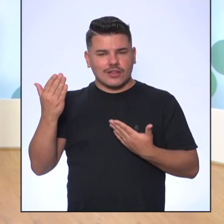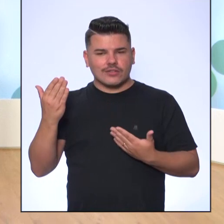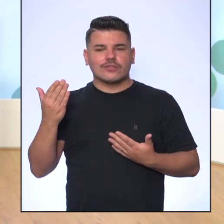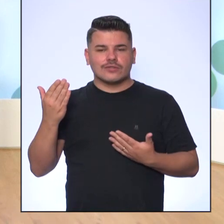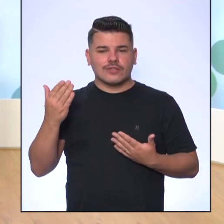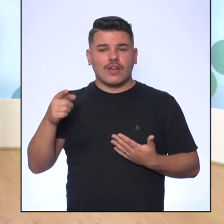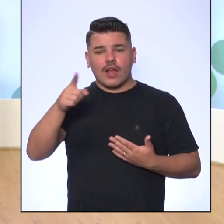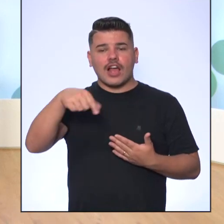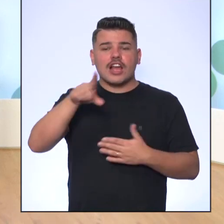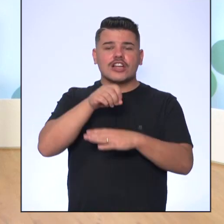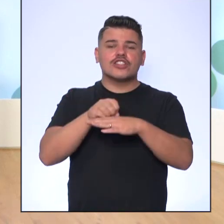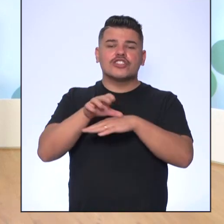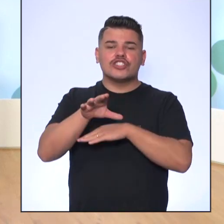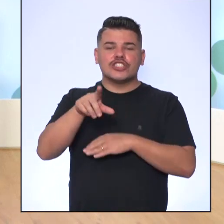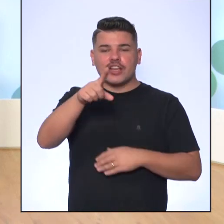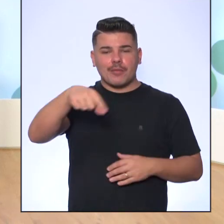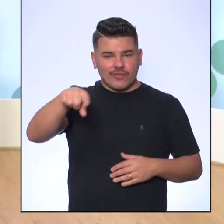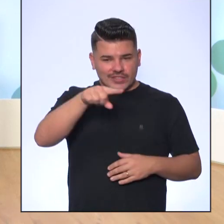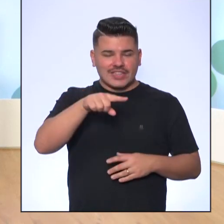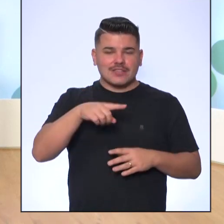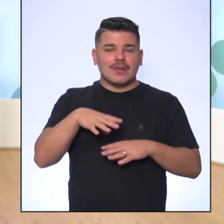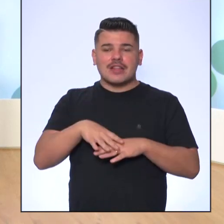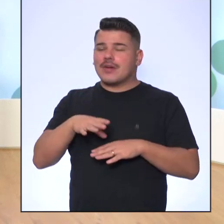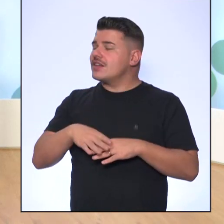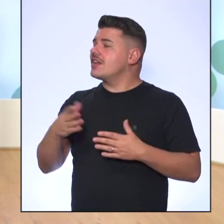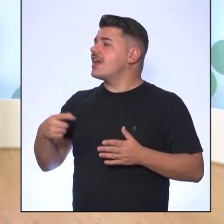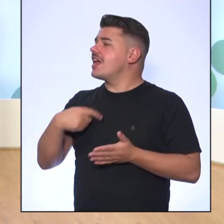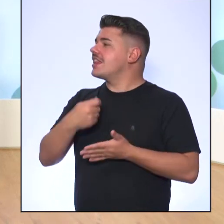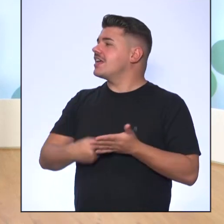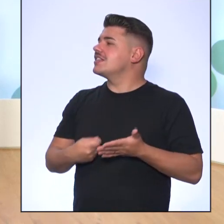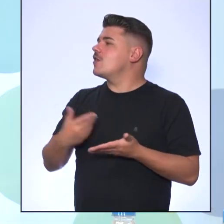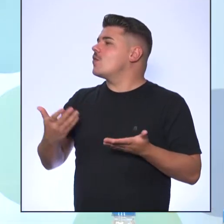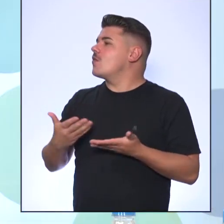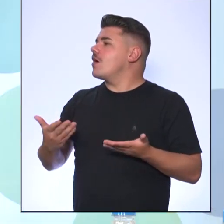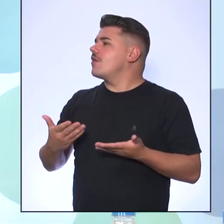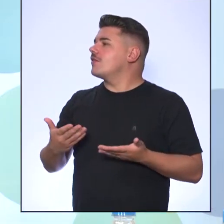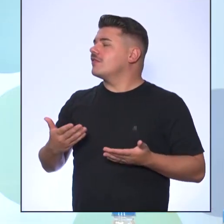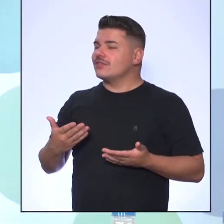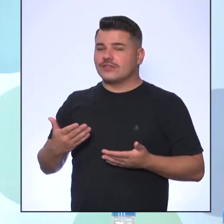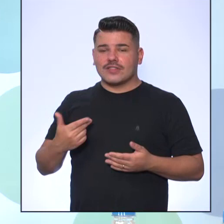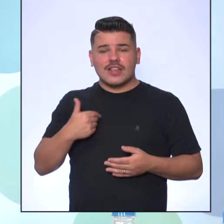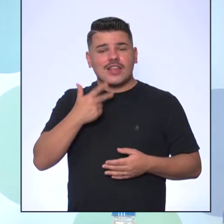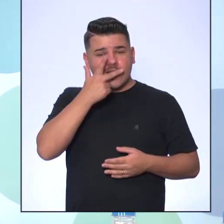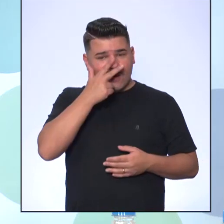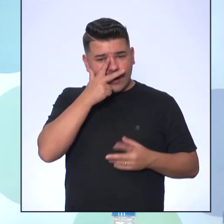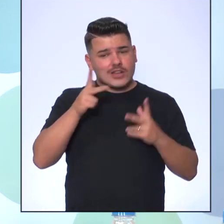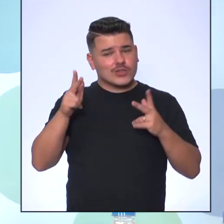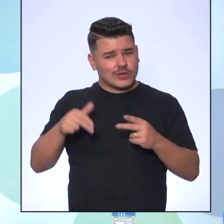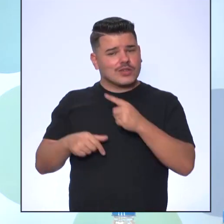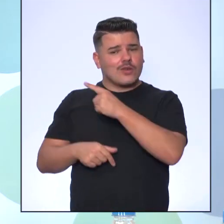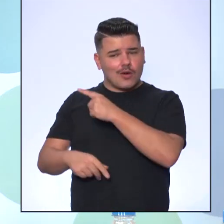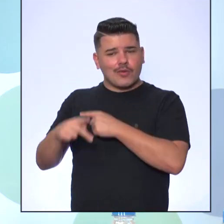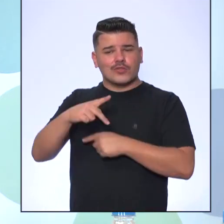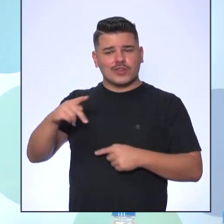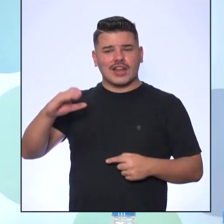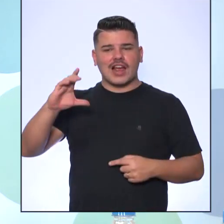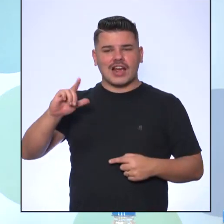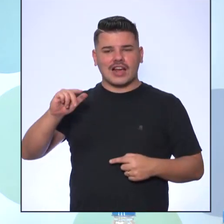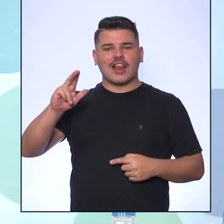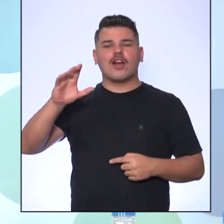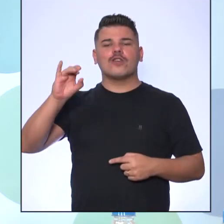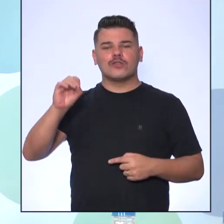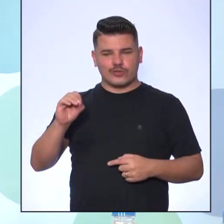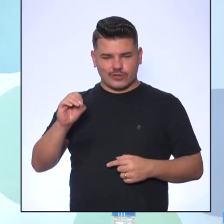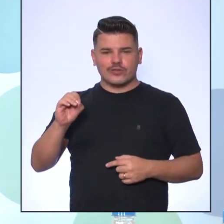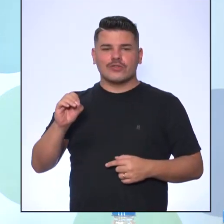para a redação, hein? Matemática também dá dica aqui. O que você acha? Chuta aí, 10 segundos. Eu acho que eu vou na mesma linha do nosso querido Cláudio ali, né? Eu acho